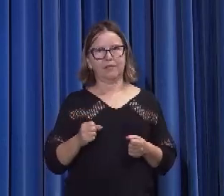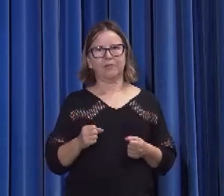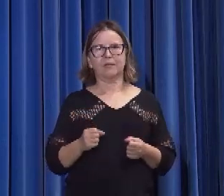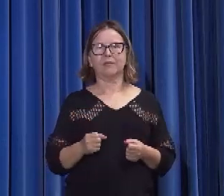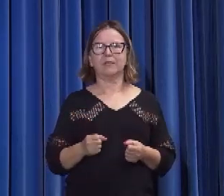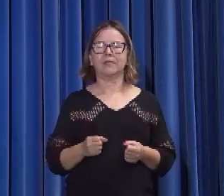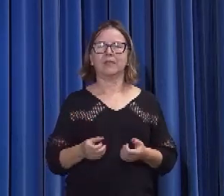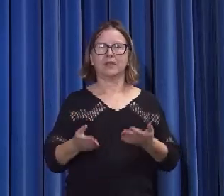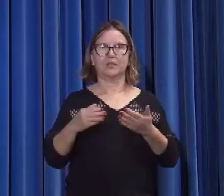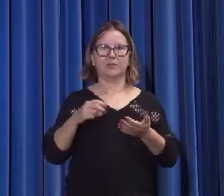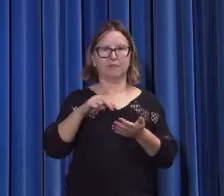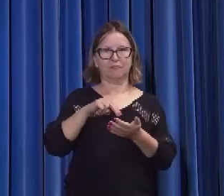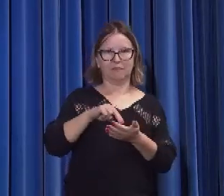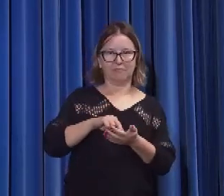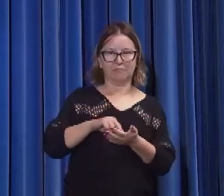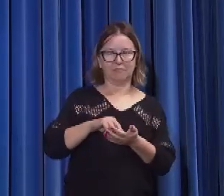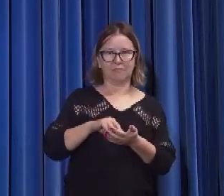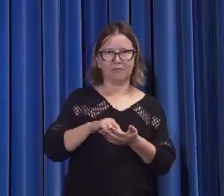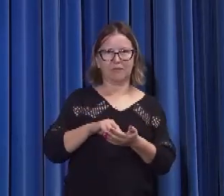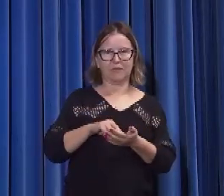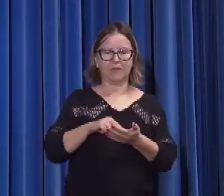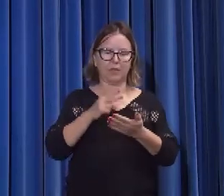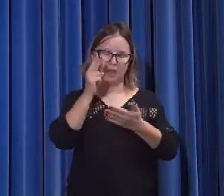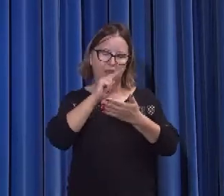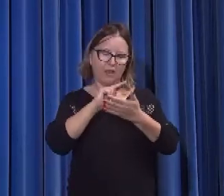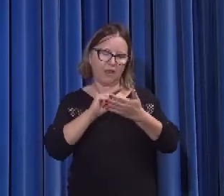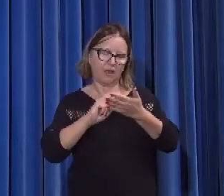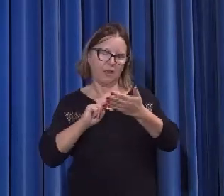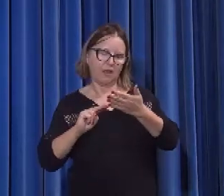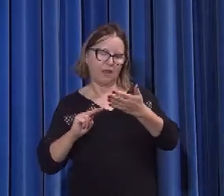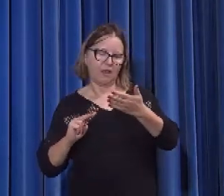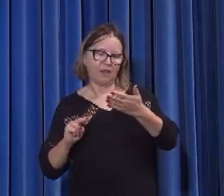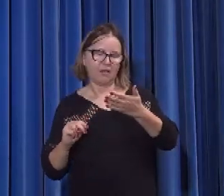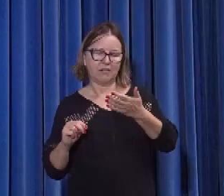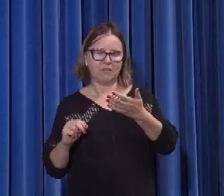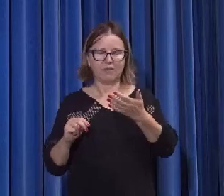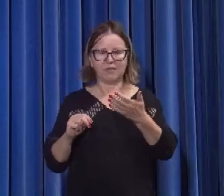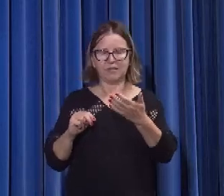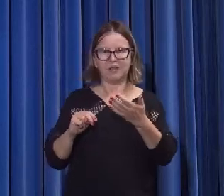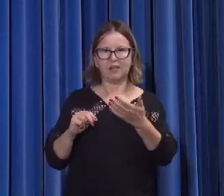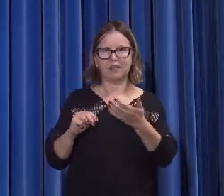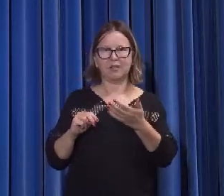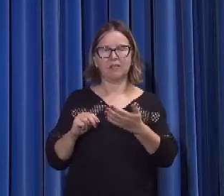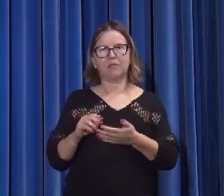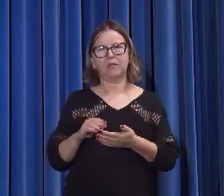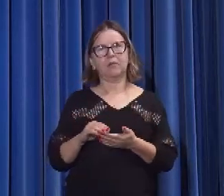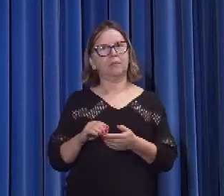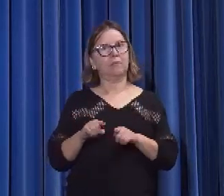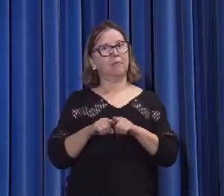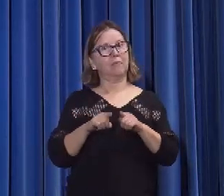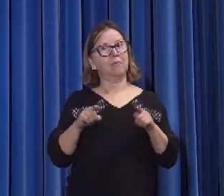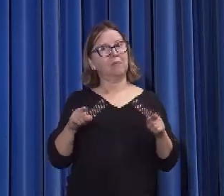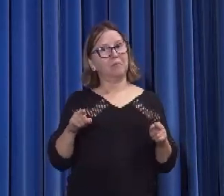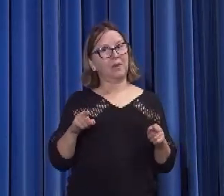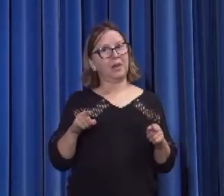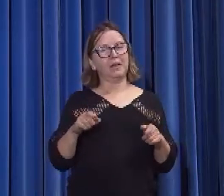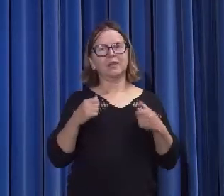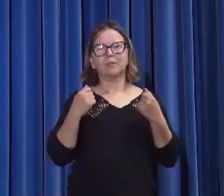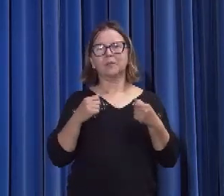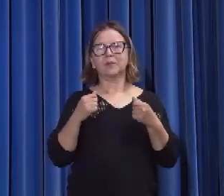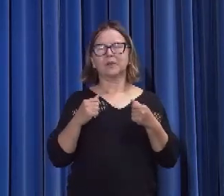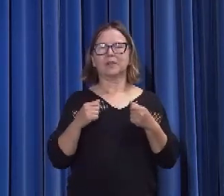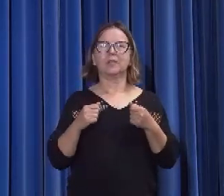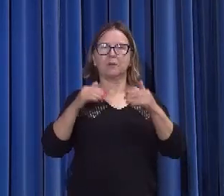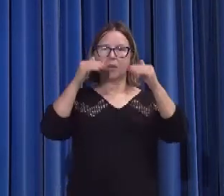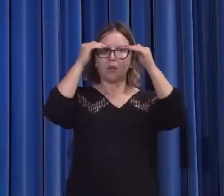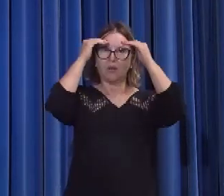uma oração. Devemos passar pelas dificuldades da vida, crer em Deus e obedecer a Ele, escreveu Warren